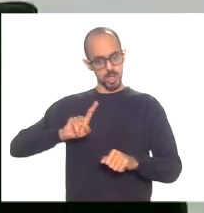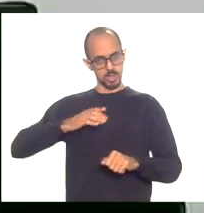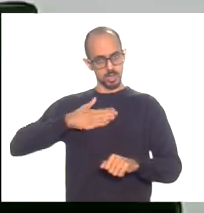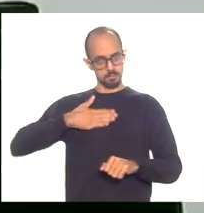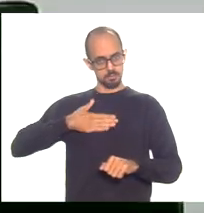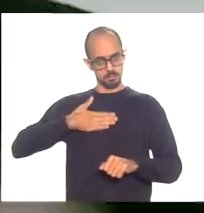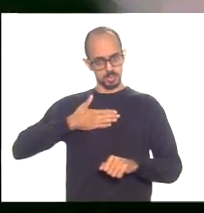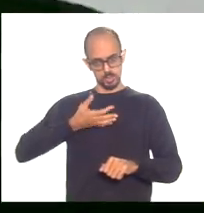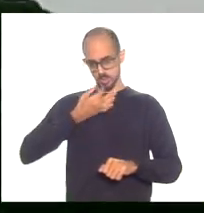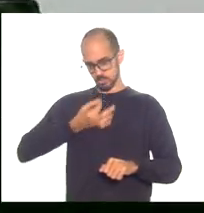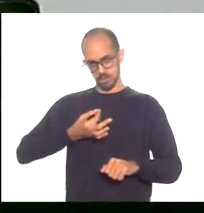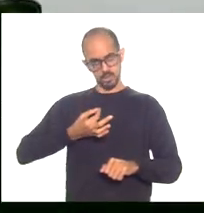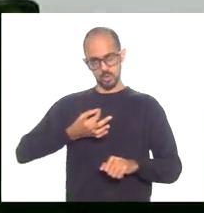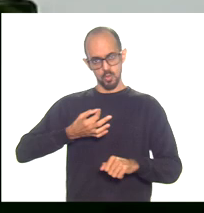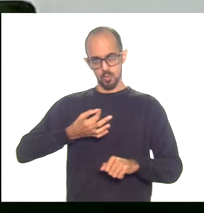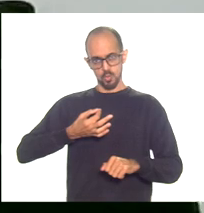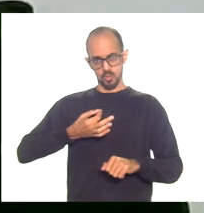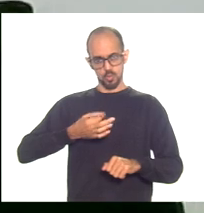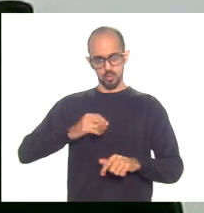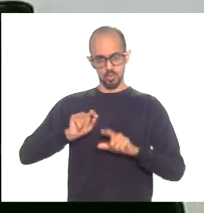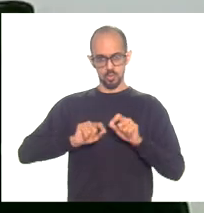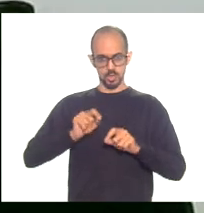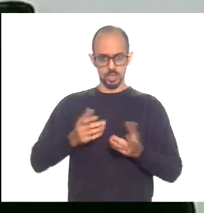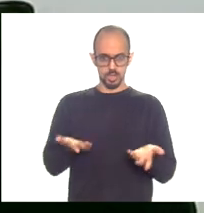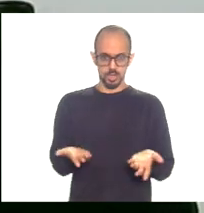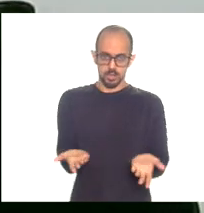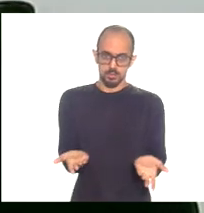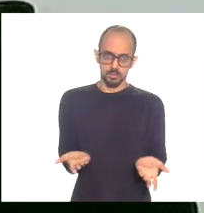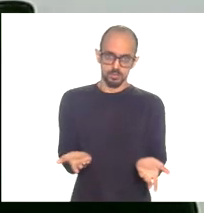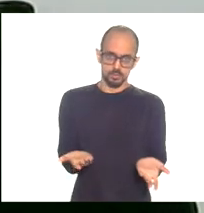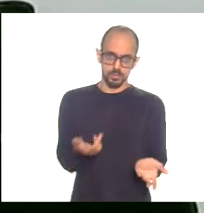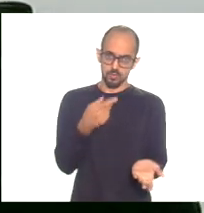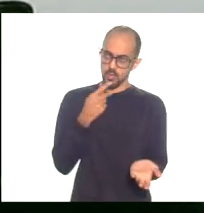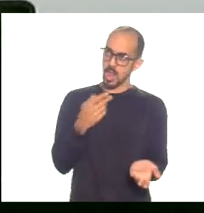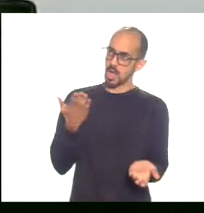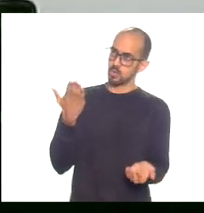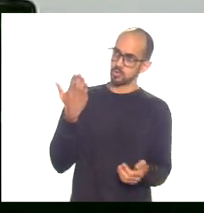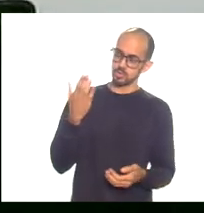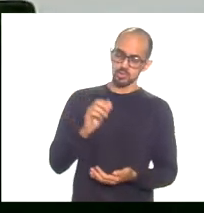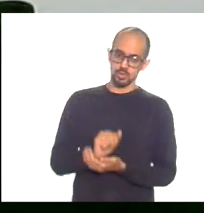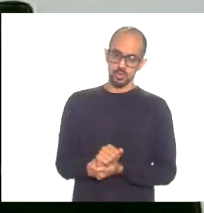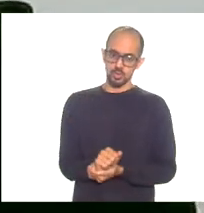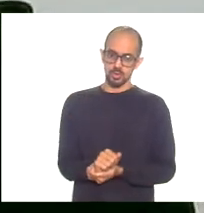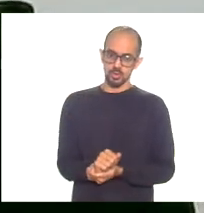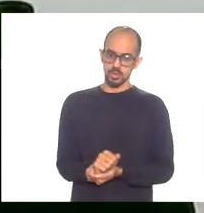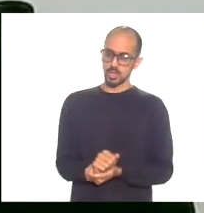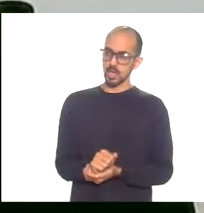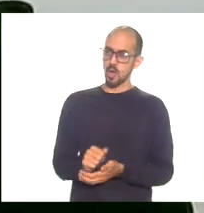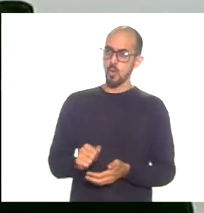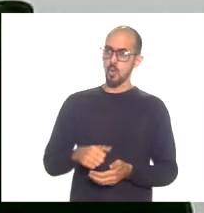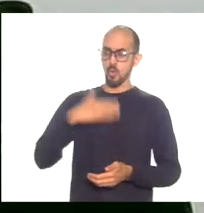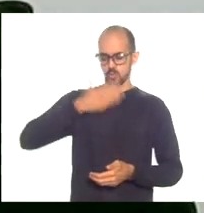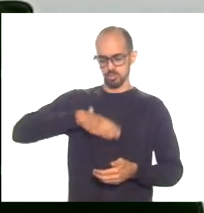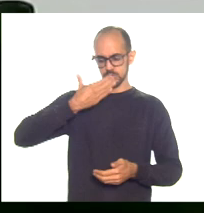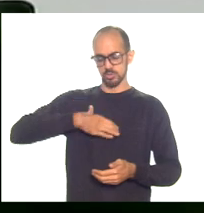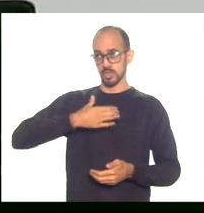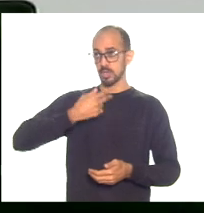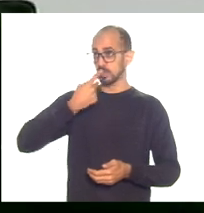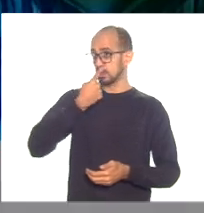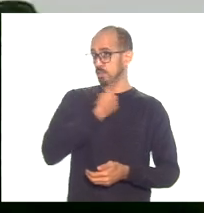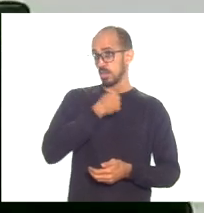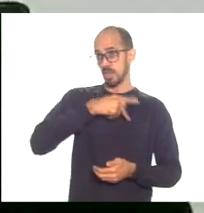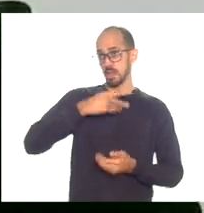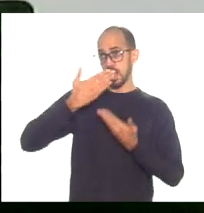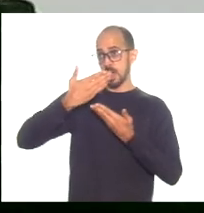parte, de longe dizer a Vossa Excelência que a postura do governo é ameaçar alguém, de maneira